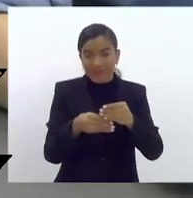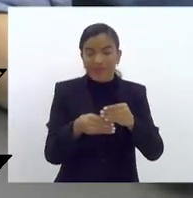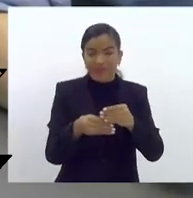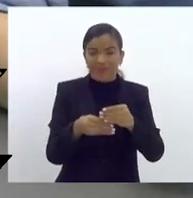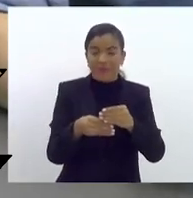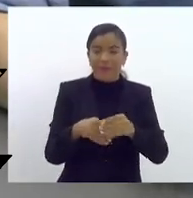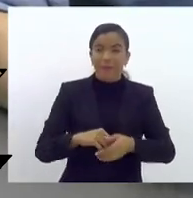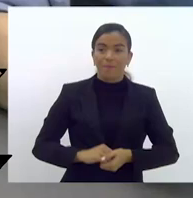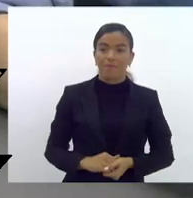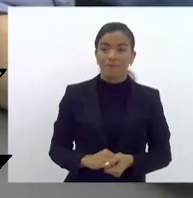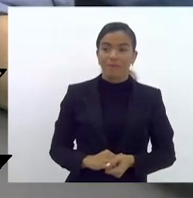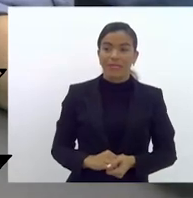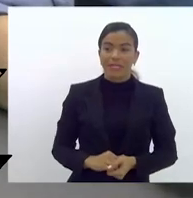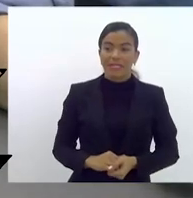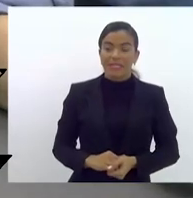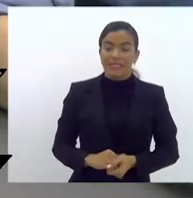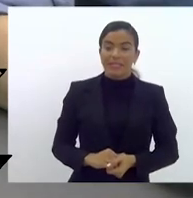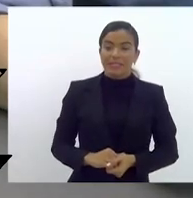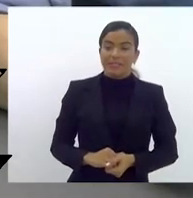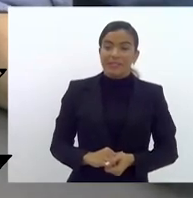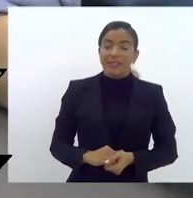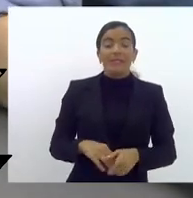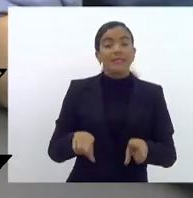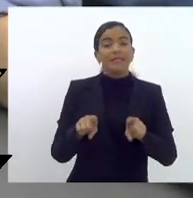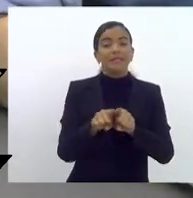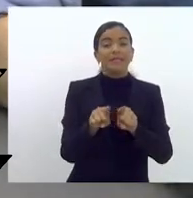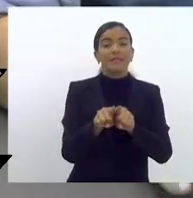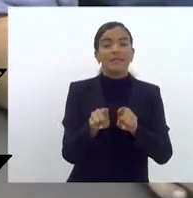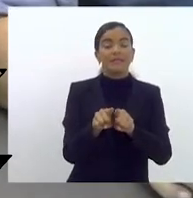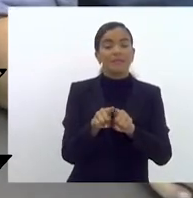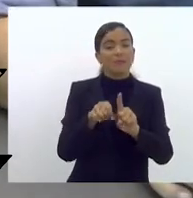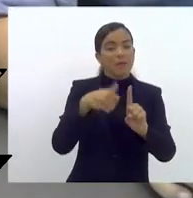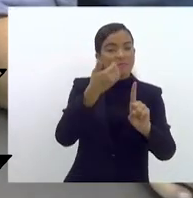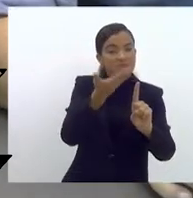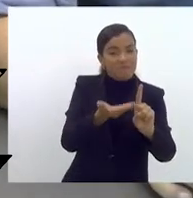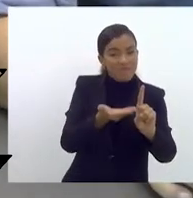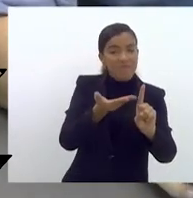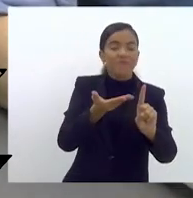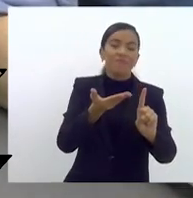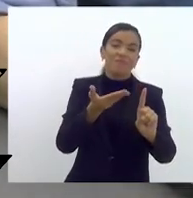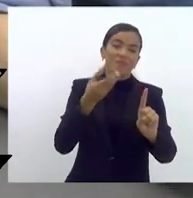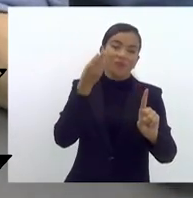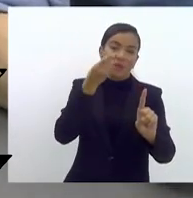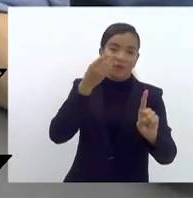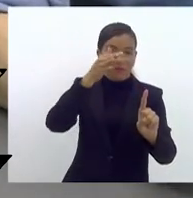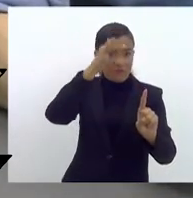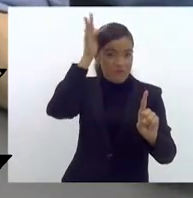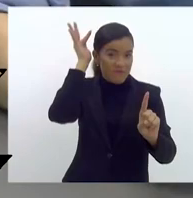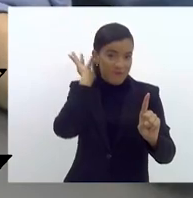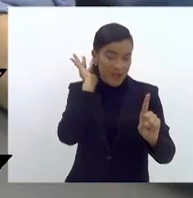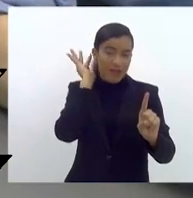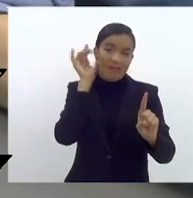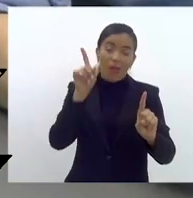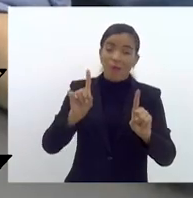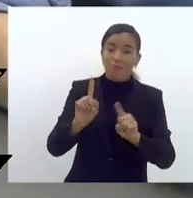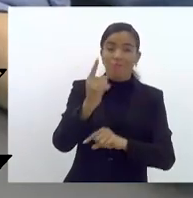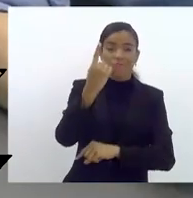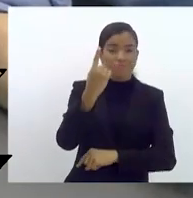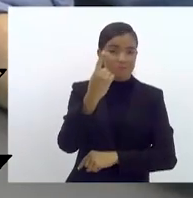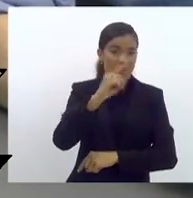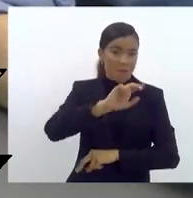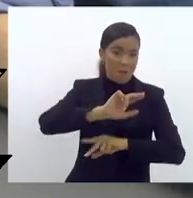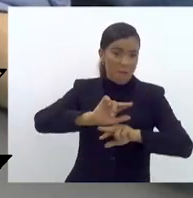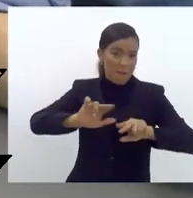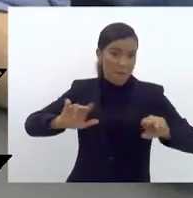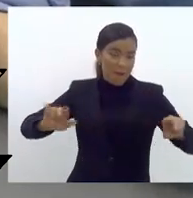contrapor e também em homenagem ao Fred Pacheco que nesse caso é é o primeiro dos vários